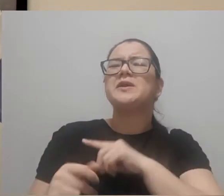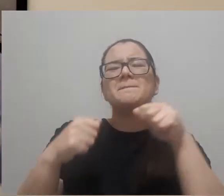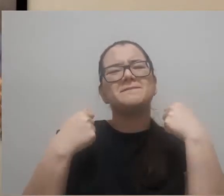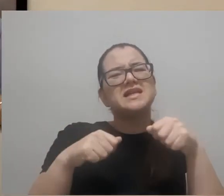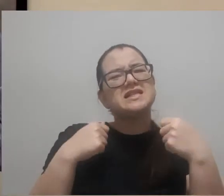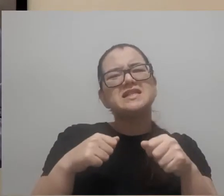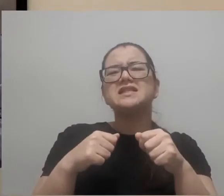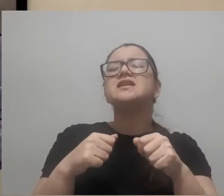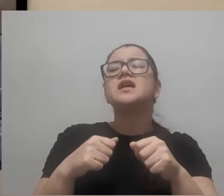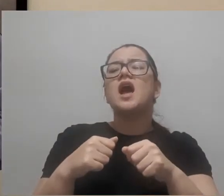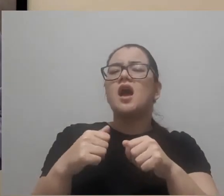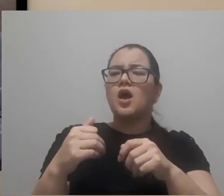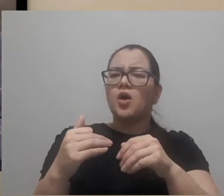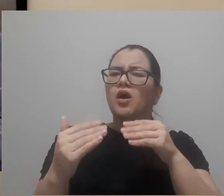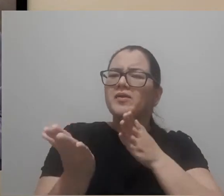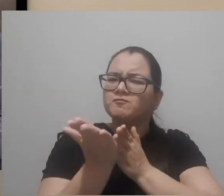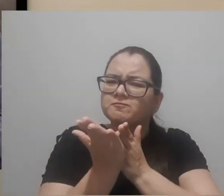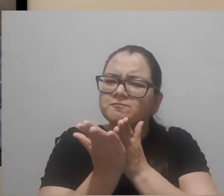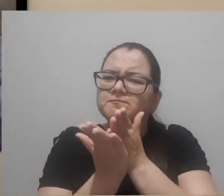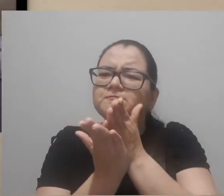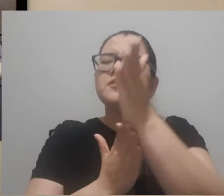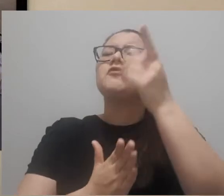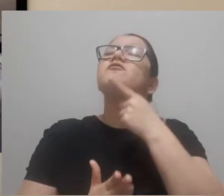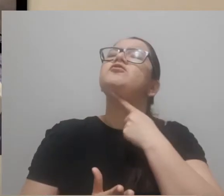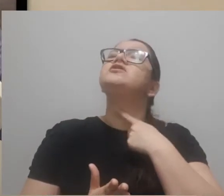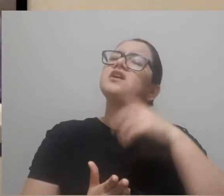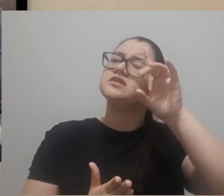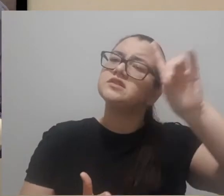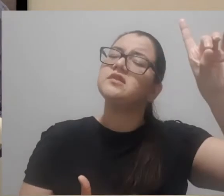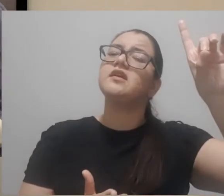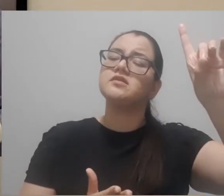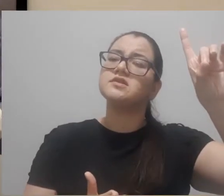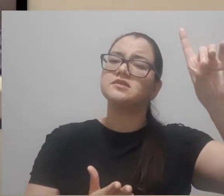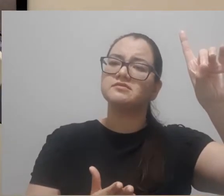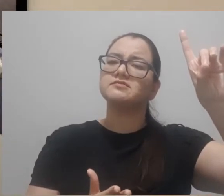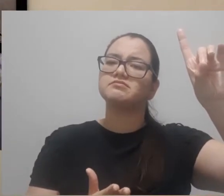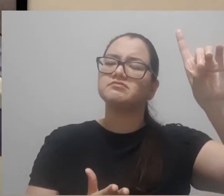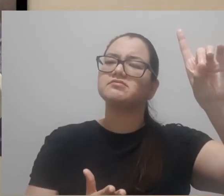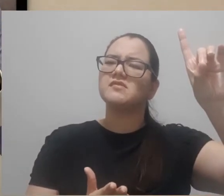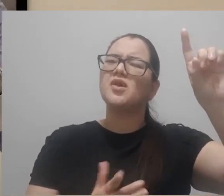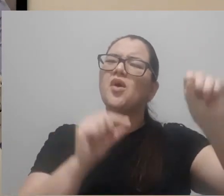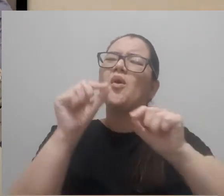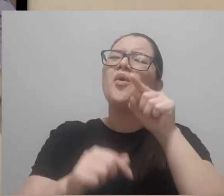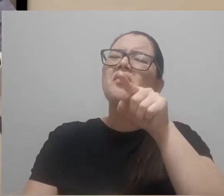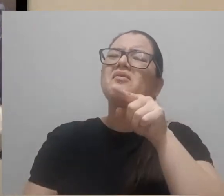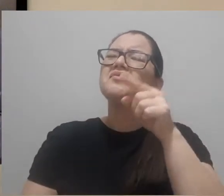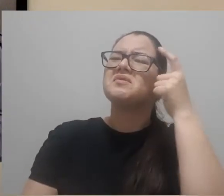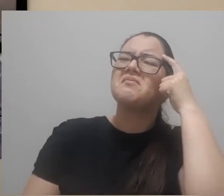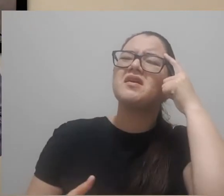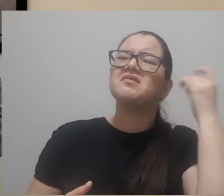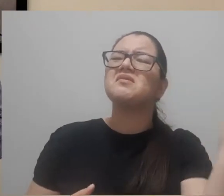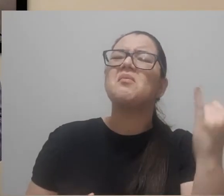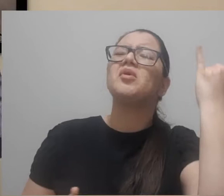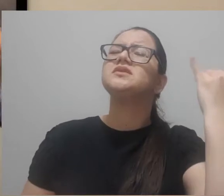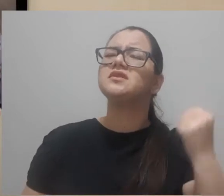é vontade do Senhor. O que você considera importante, o que você atribui valor supremo na